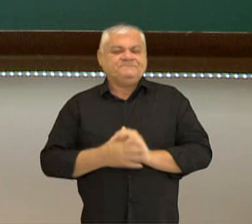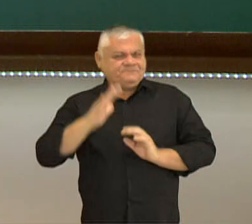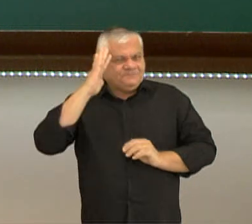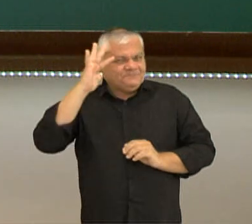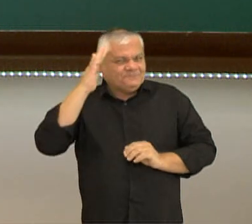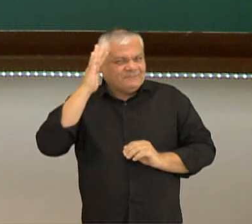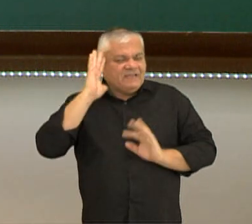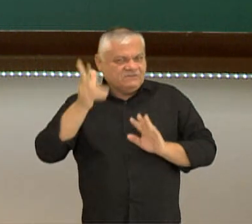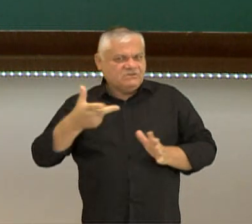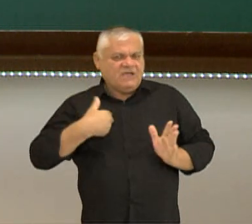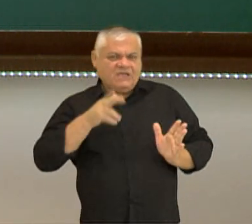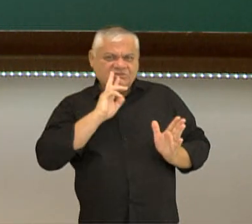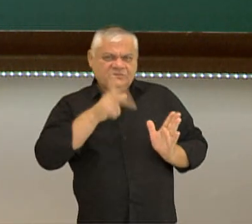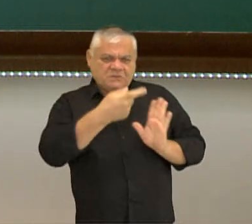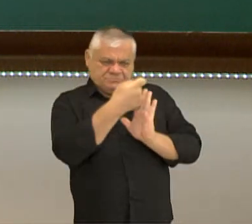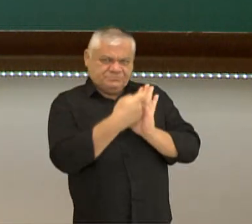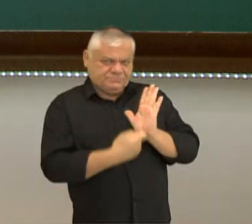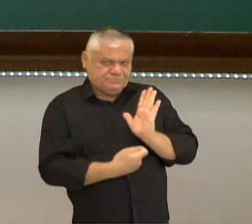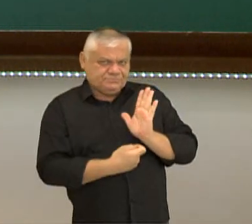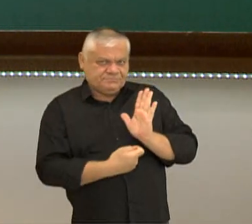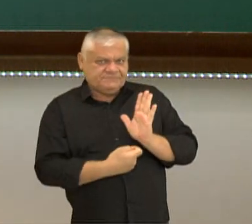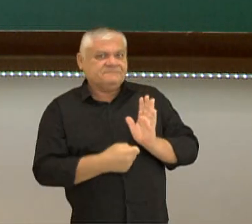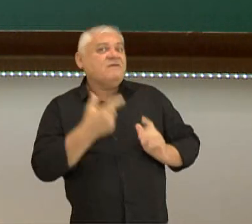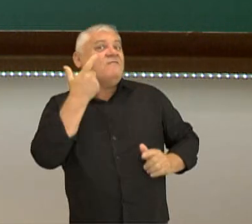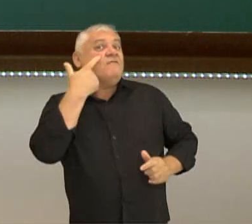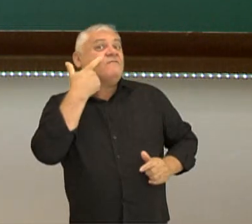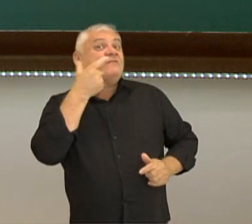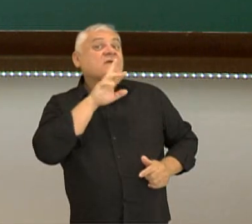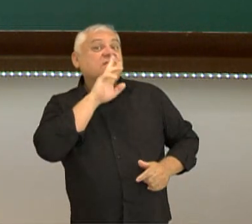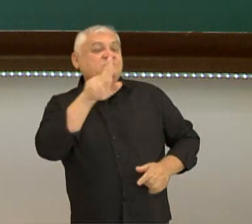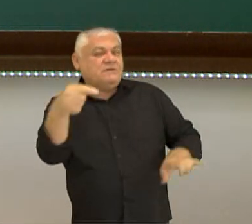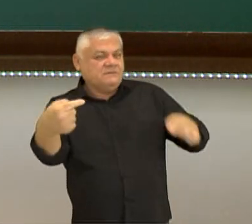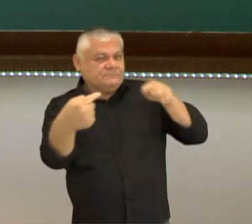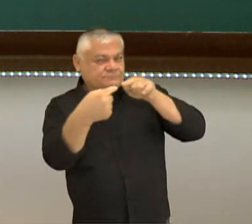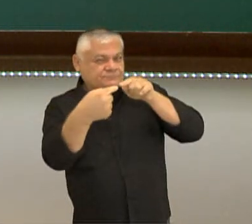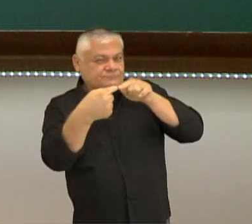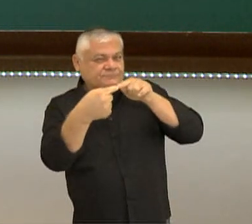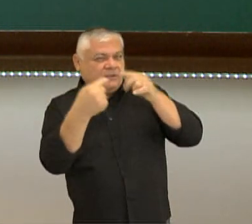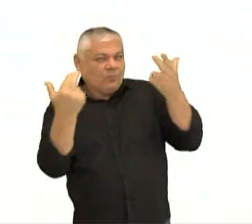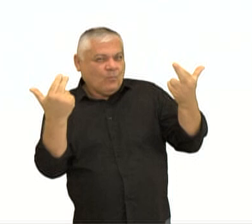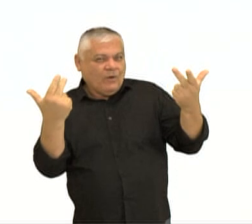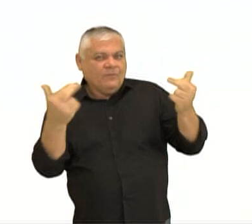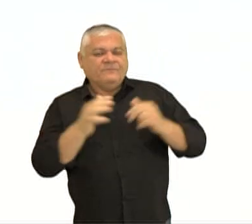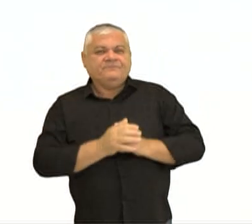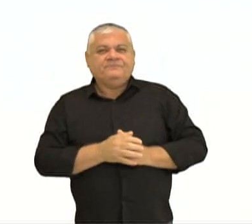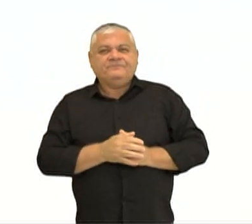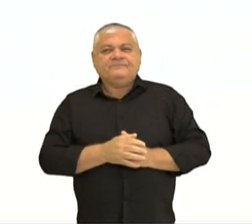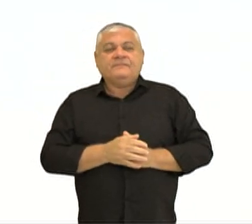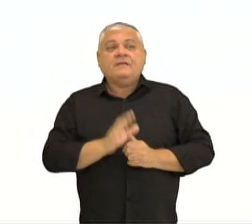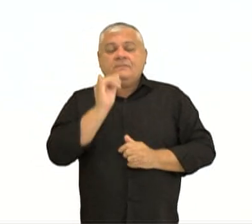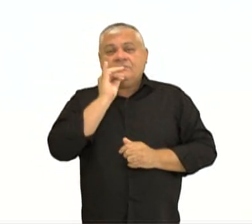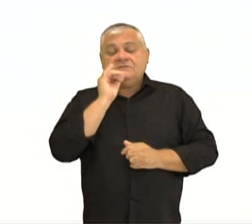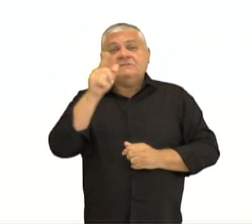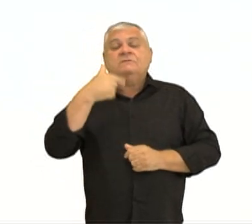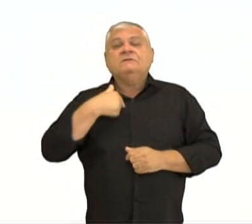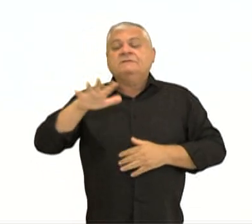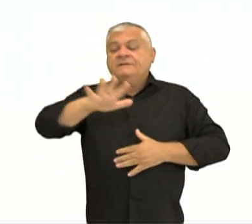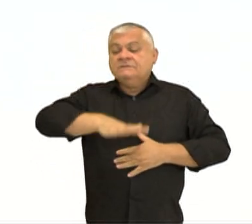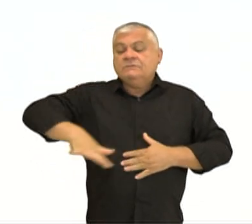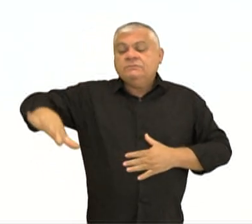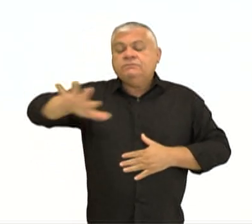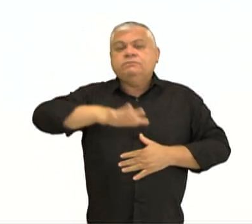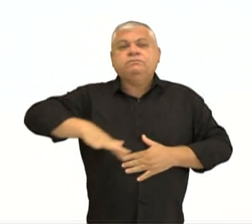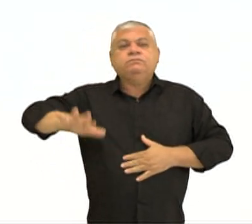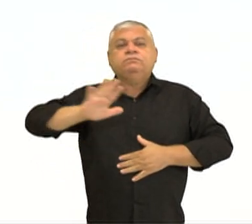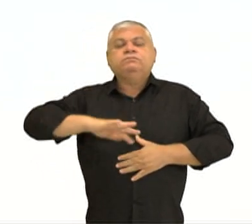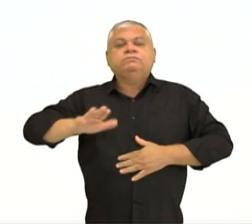Pensaram aí, responderam certinho? Vamos ver então se a resposta está aqui, a sugestão para vocês. Então, espaço